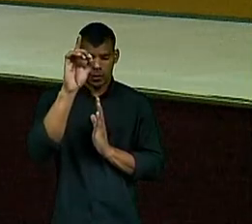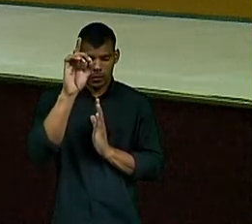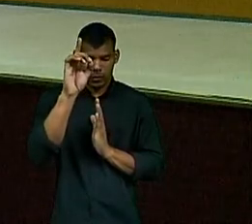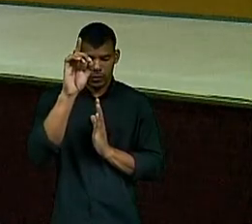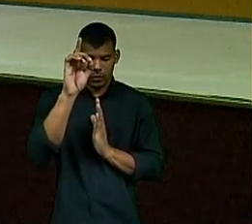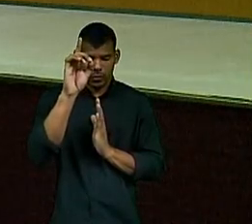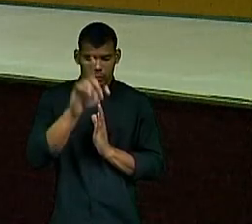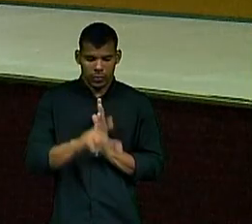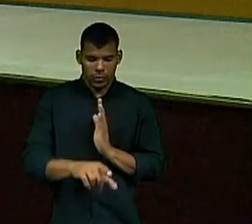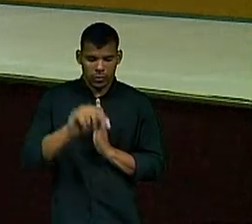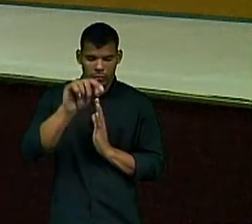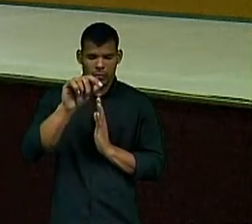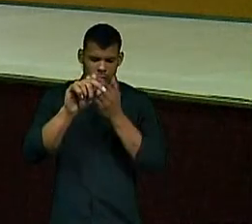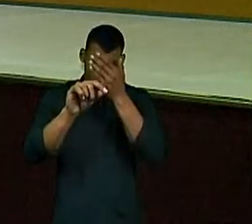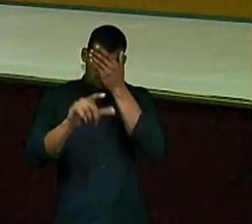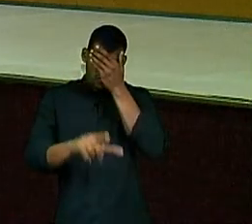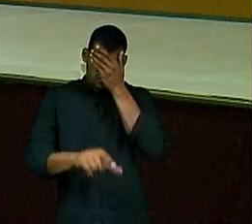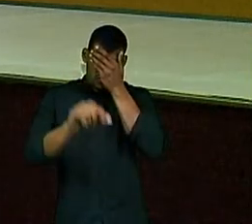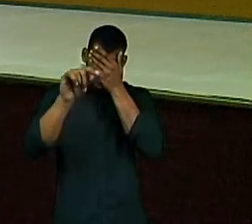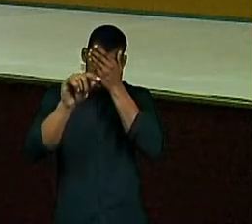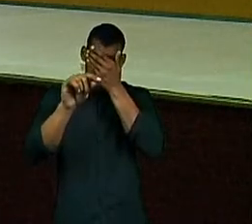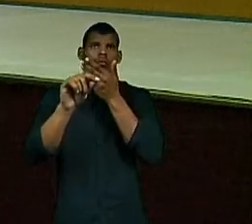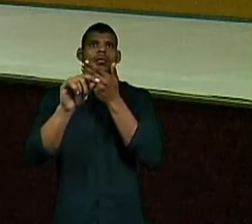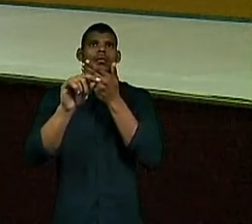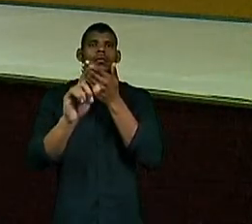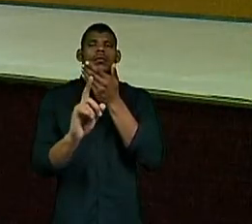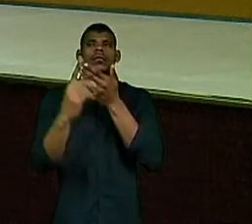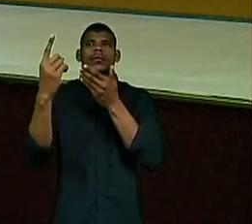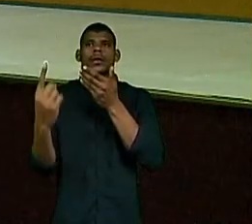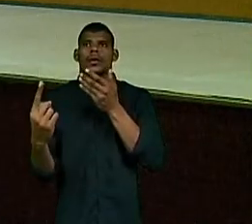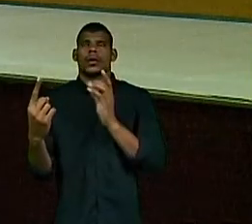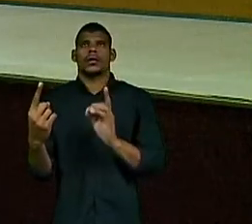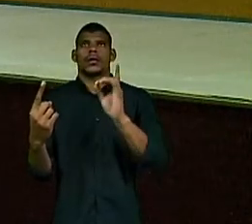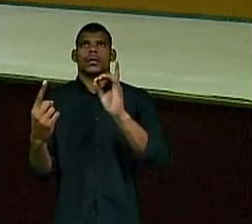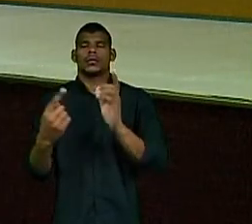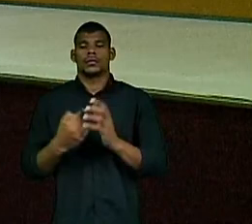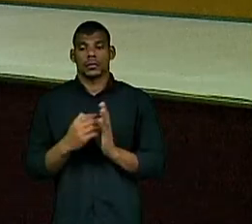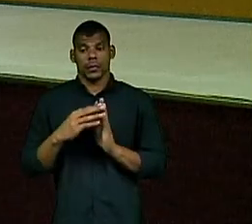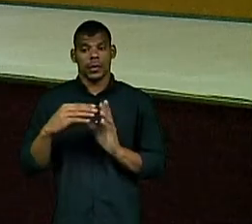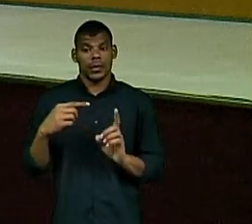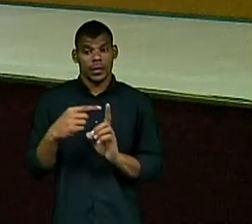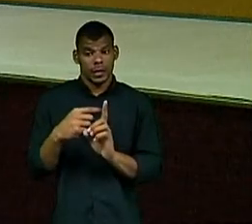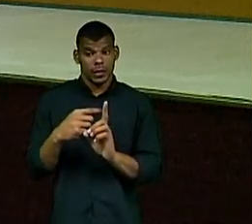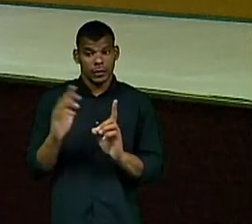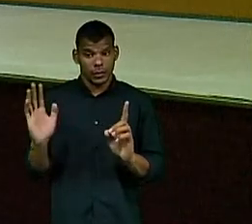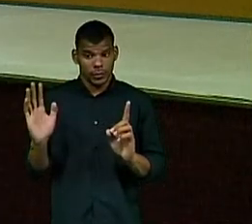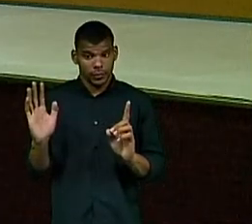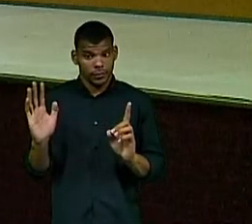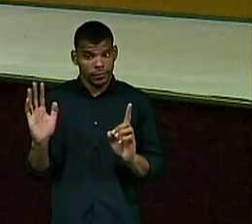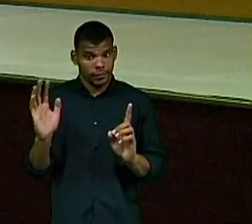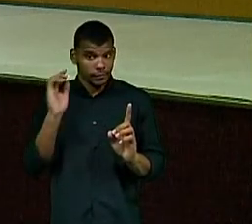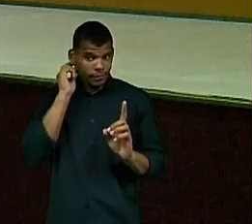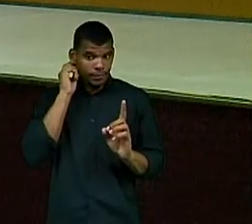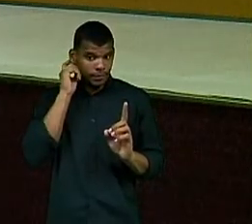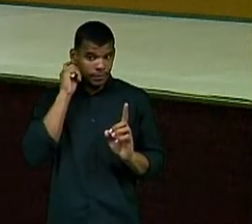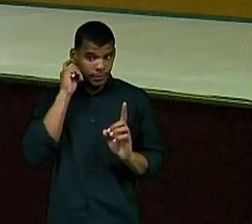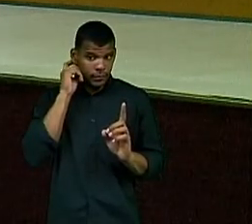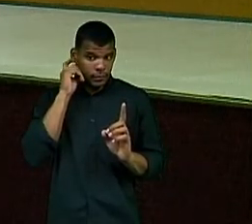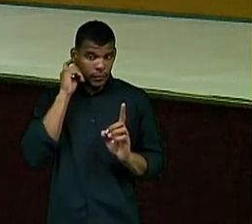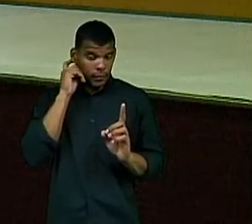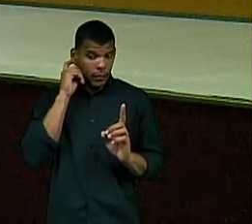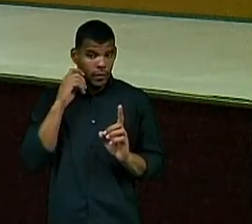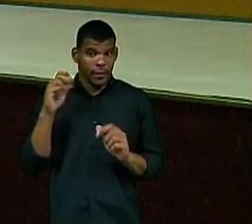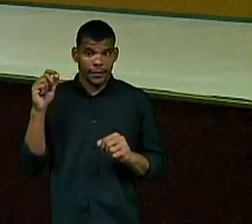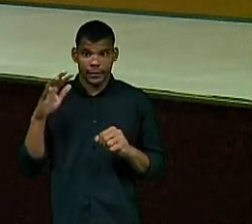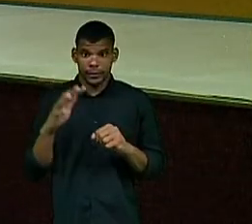pessoa isso aí não é incrível bom eu tô dizendo que é que a igreja Fala então o Iluminismo ele não vai negar religião ele vai dizer não meu filho